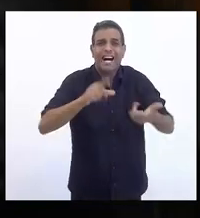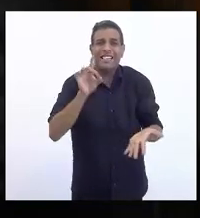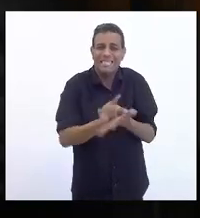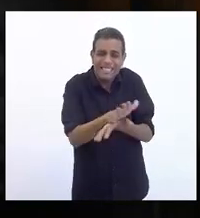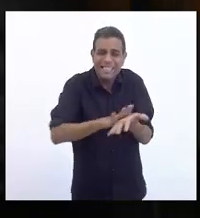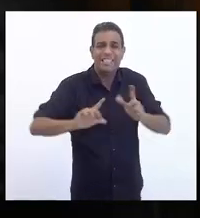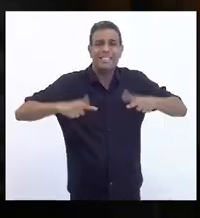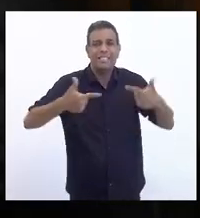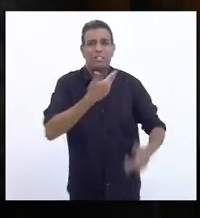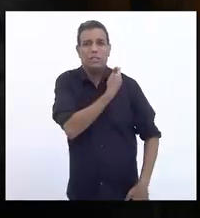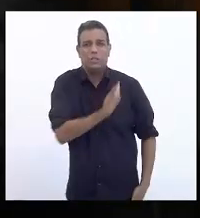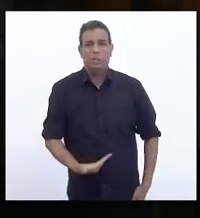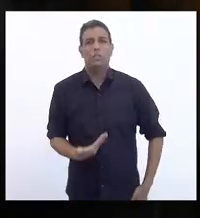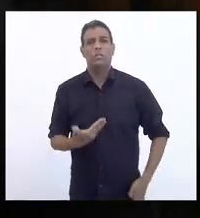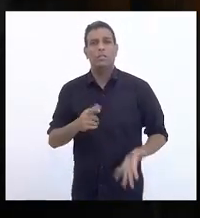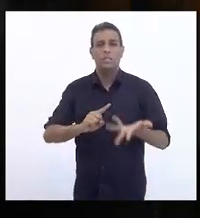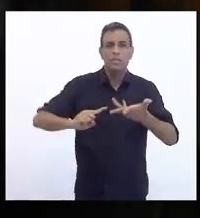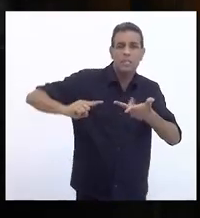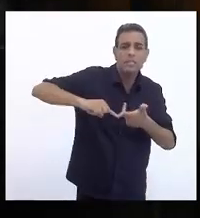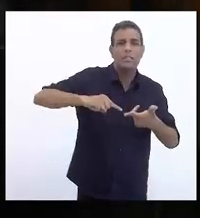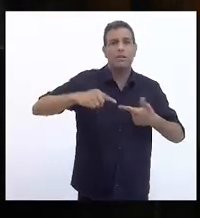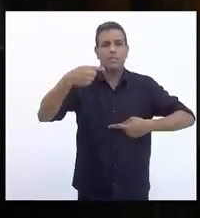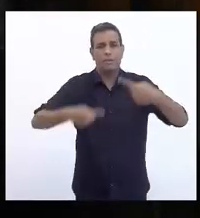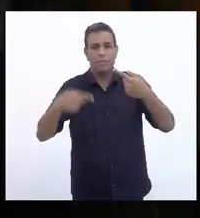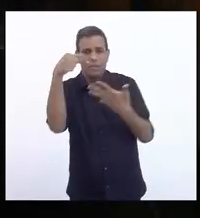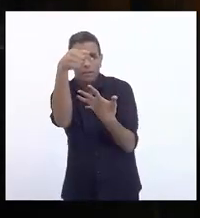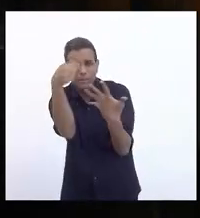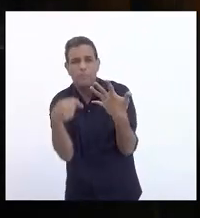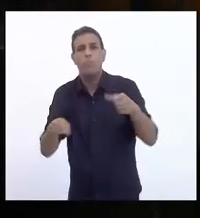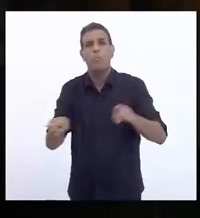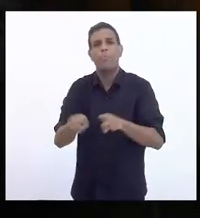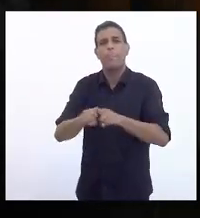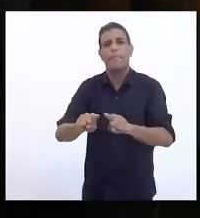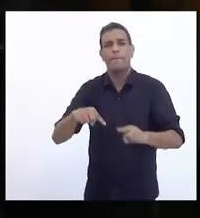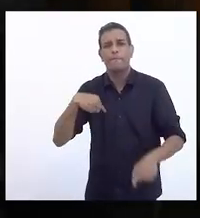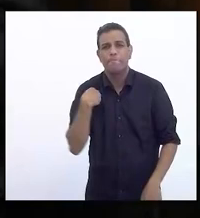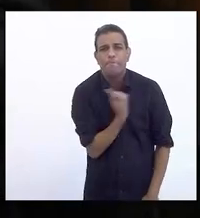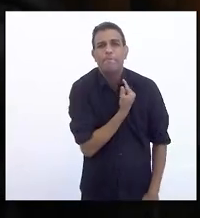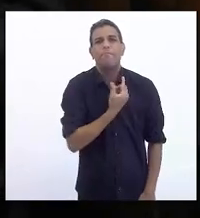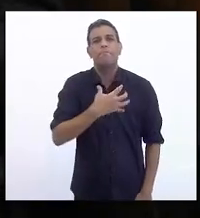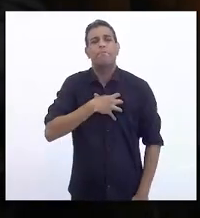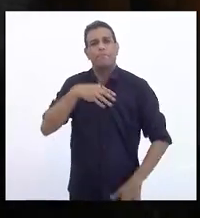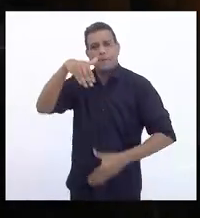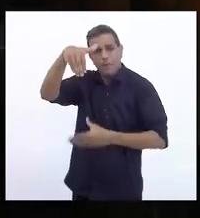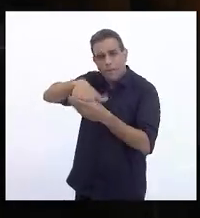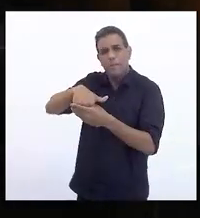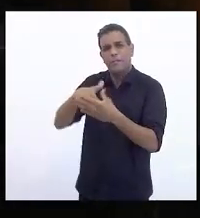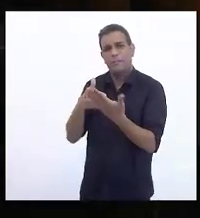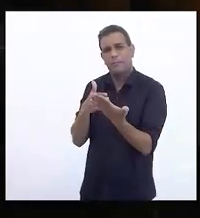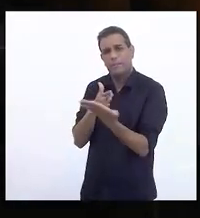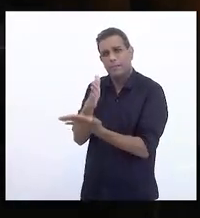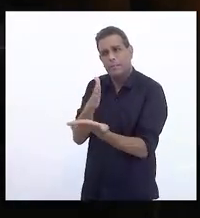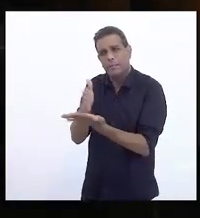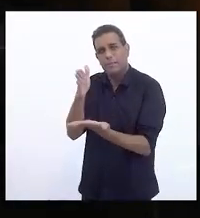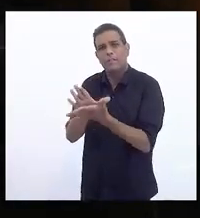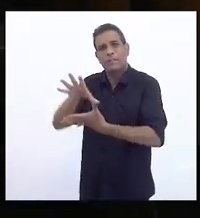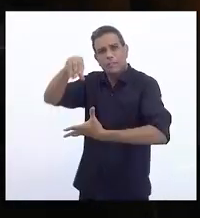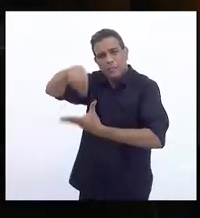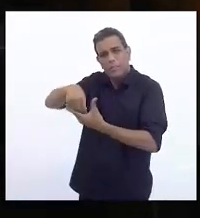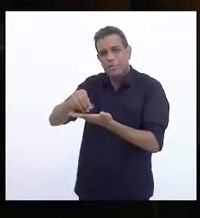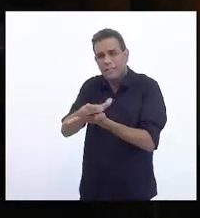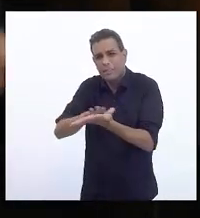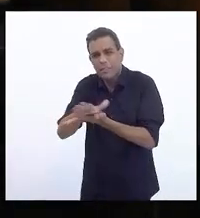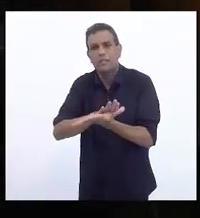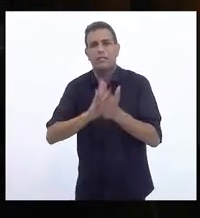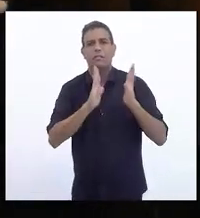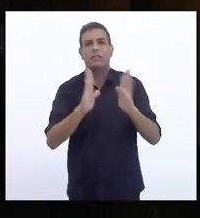nunca houve um gesto concreto do governador Cláudio Castro em defesa da UESO. O único é esse aqui, é essa matéria. Por isso que eu votei sem nenhum entusiasmo, repito